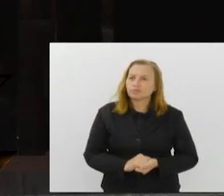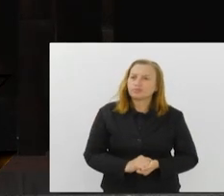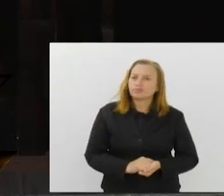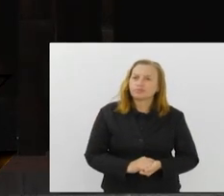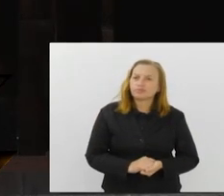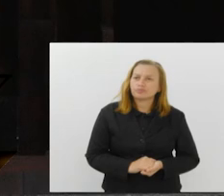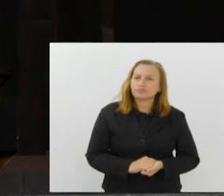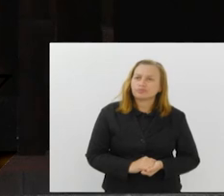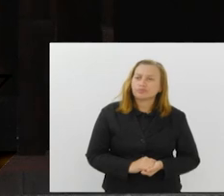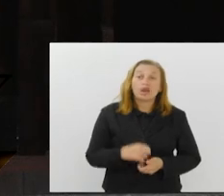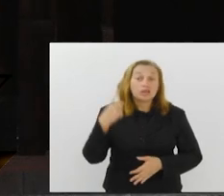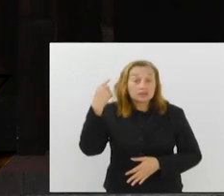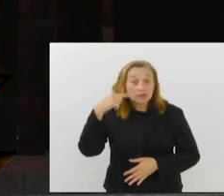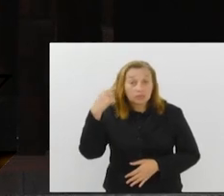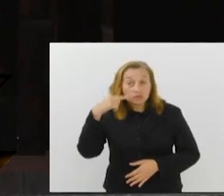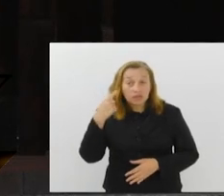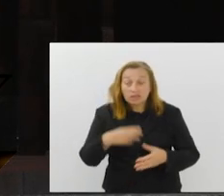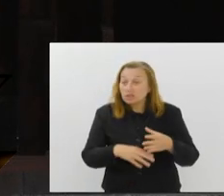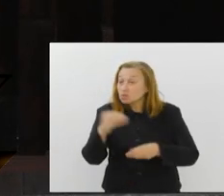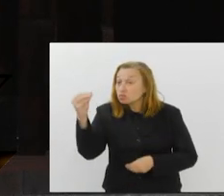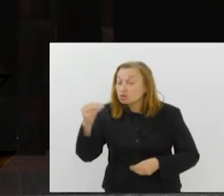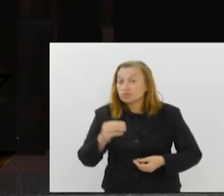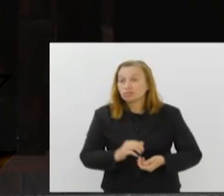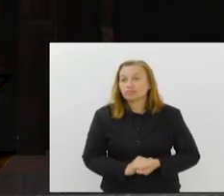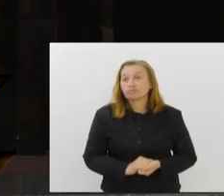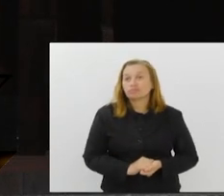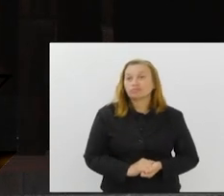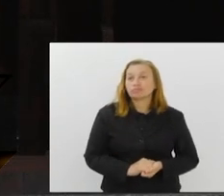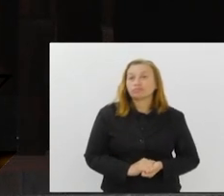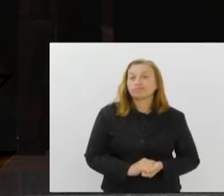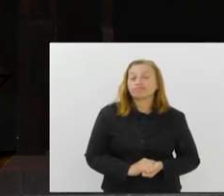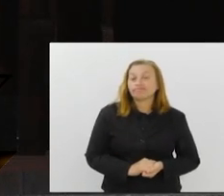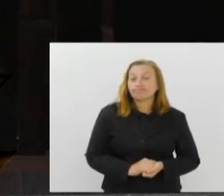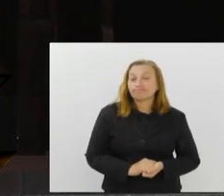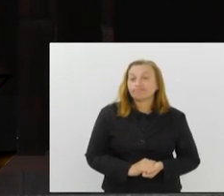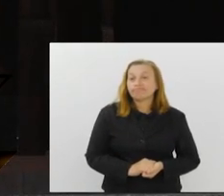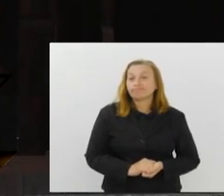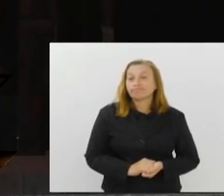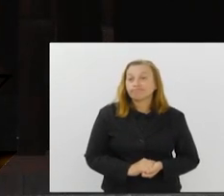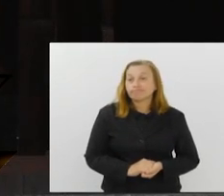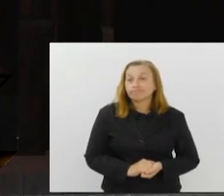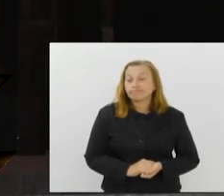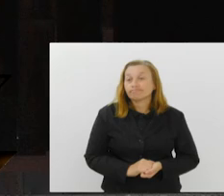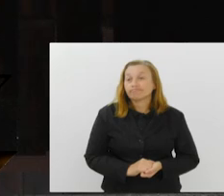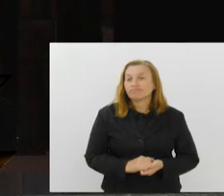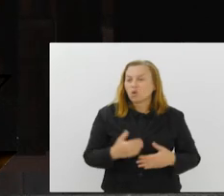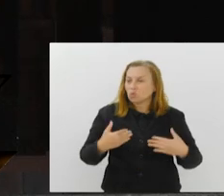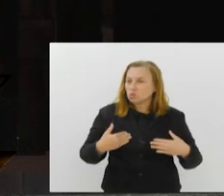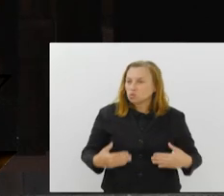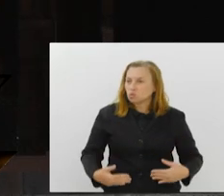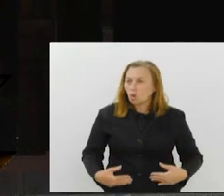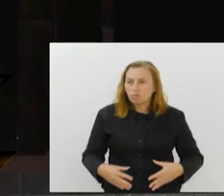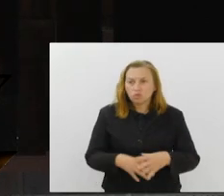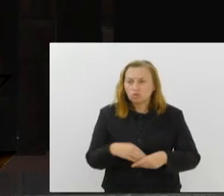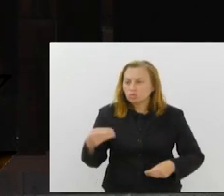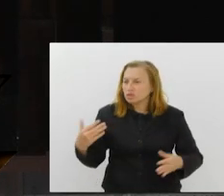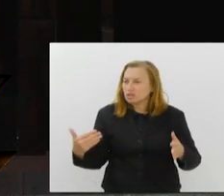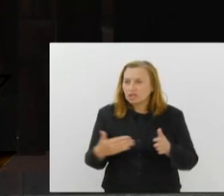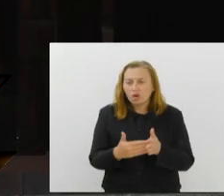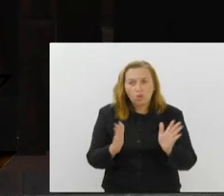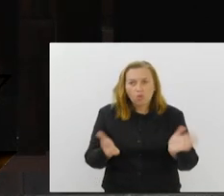de que desapareceram que os corpos não foram encontrados até